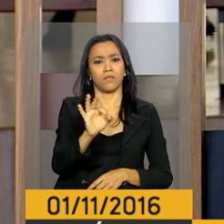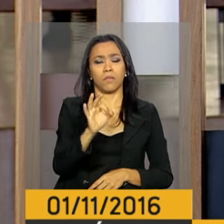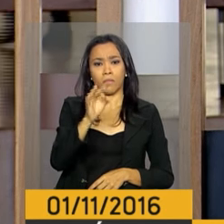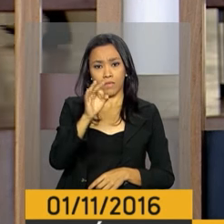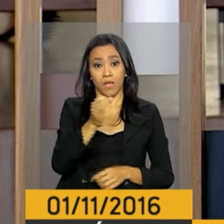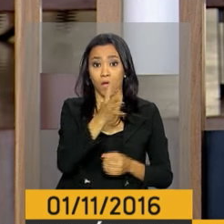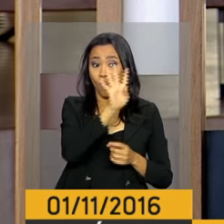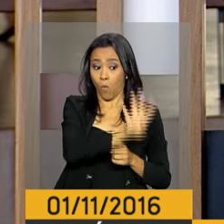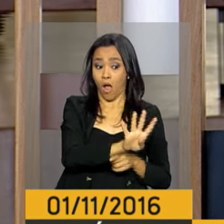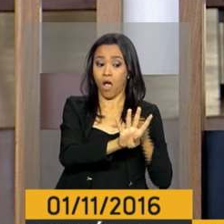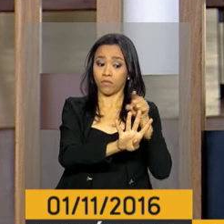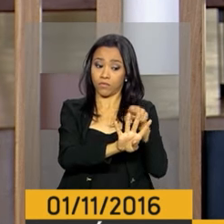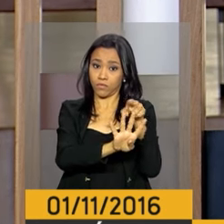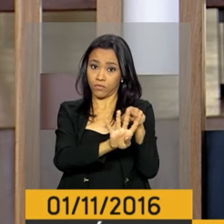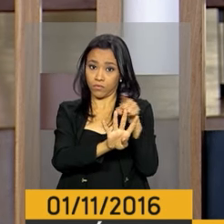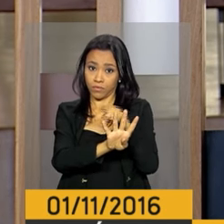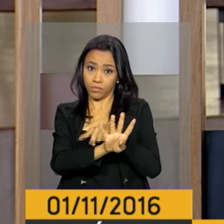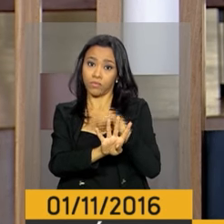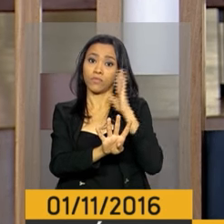deles foram